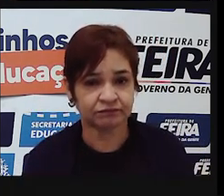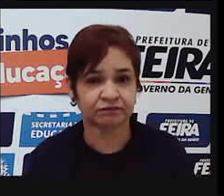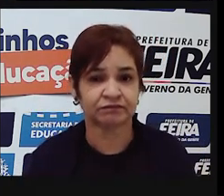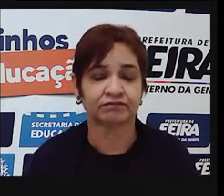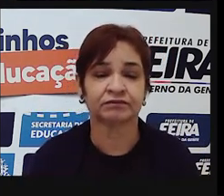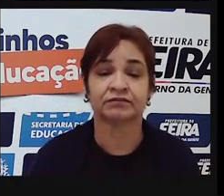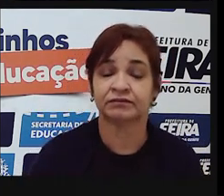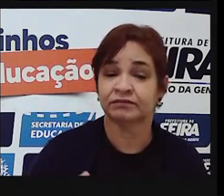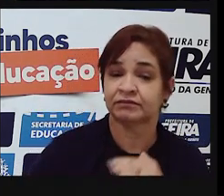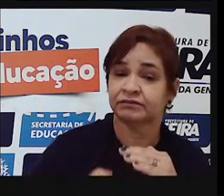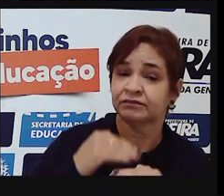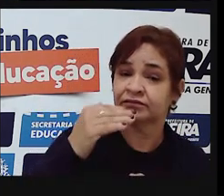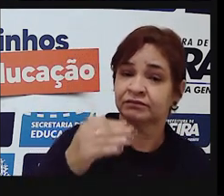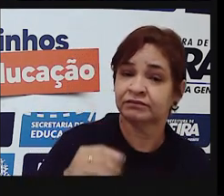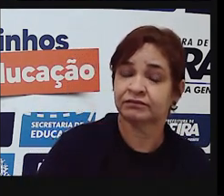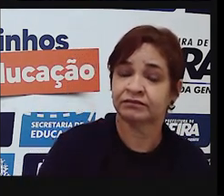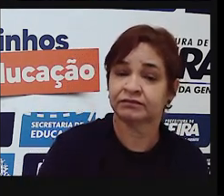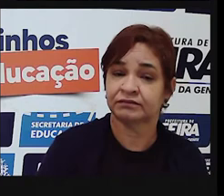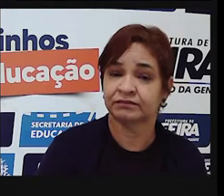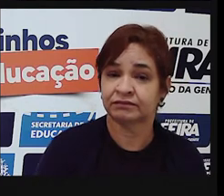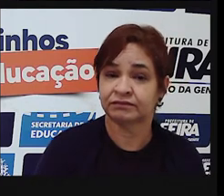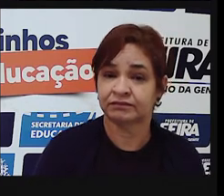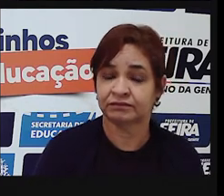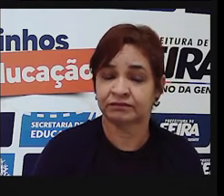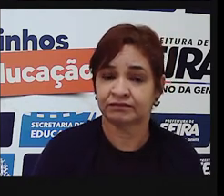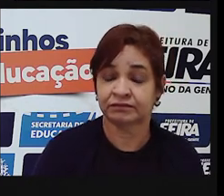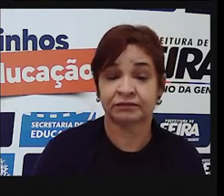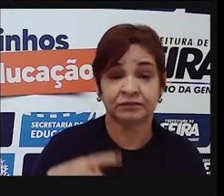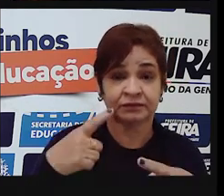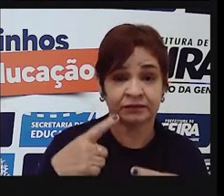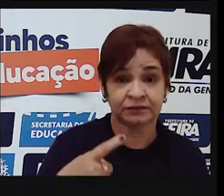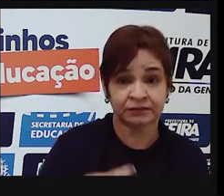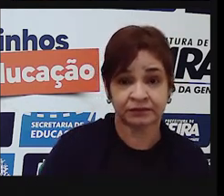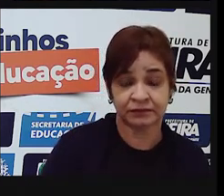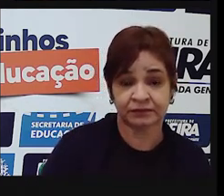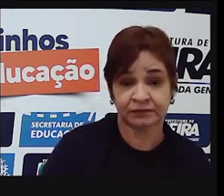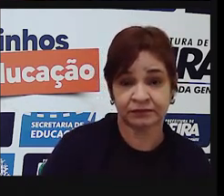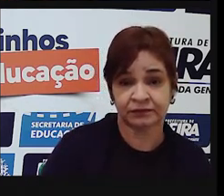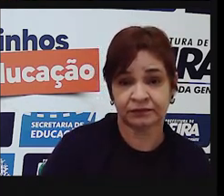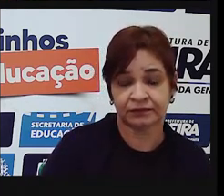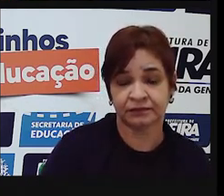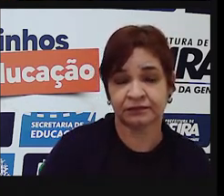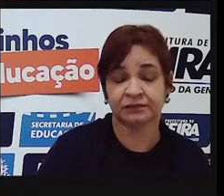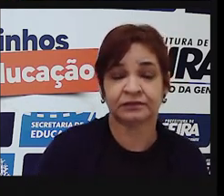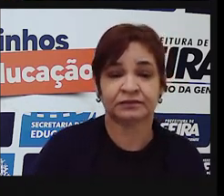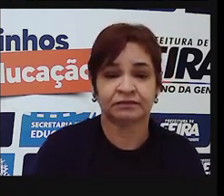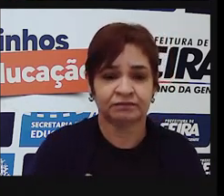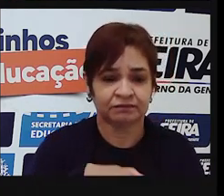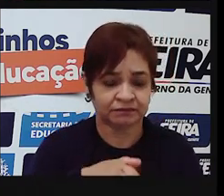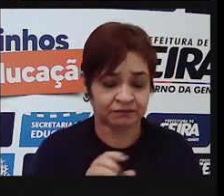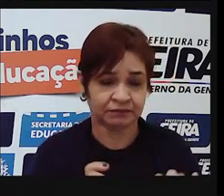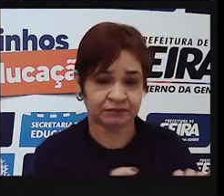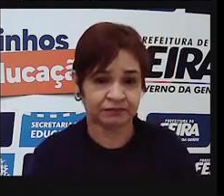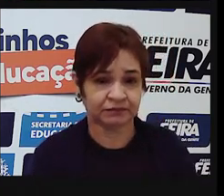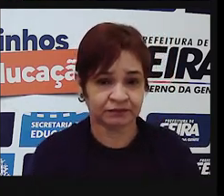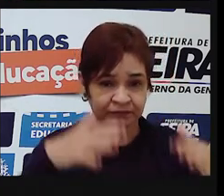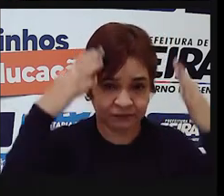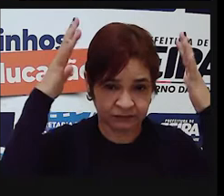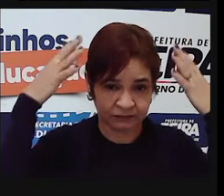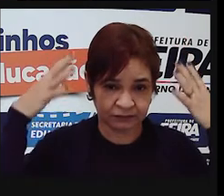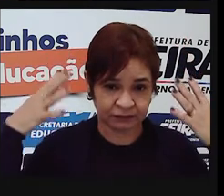carreira também por conta de sua autenticidade ao fazer shows descalça e com seus longos cabelos